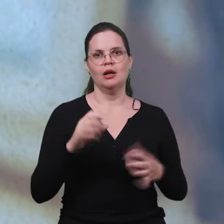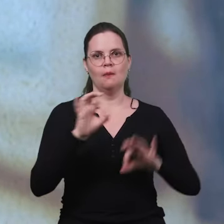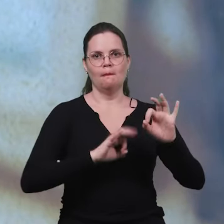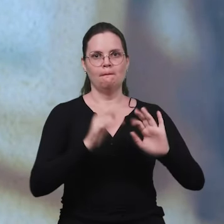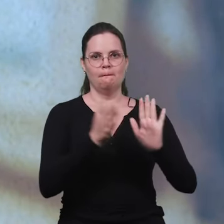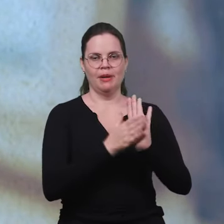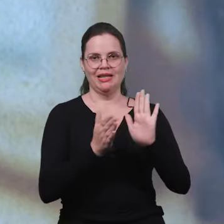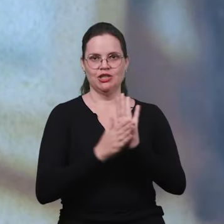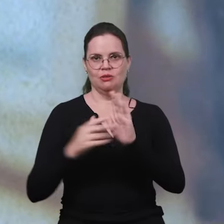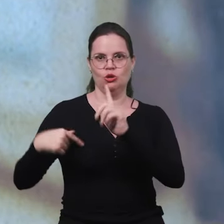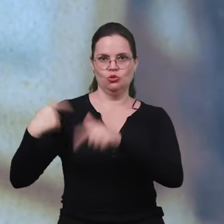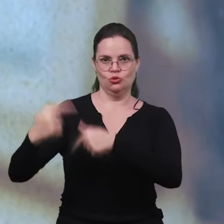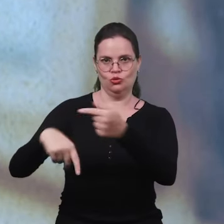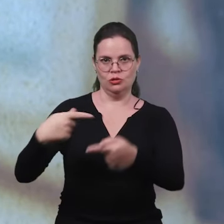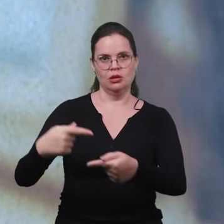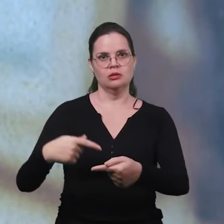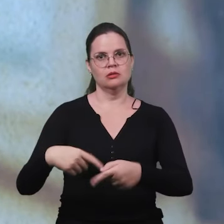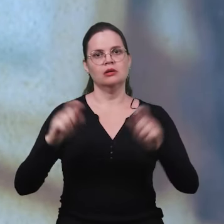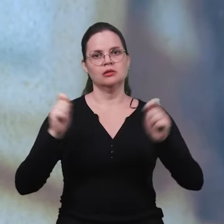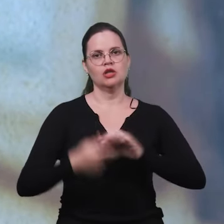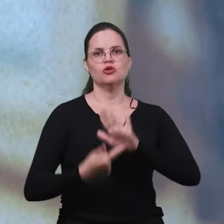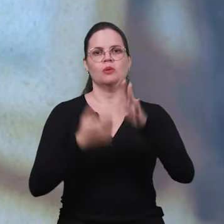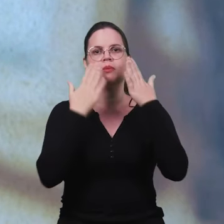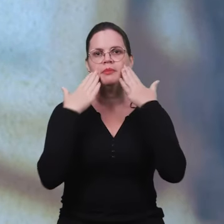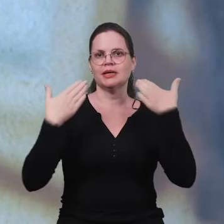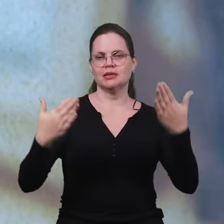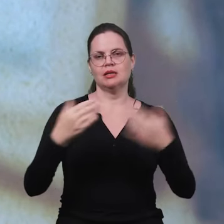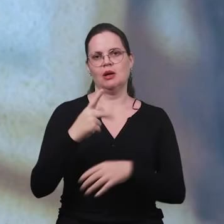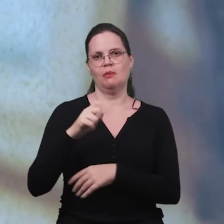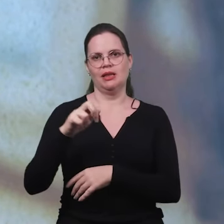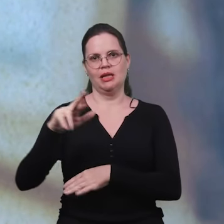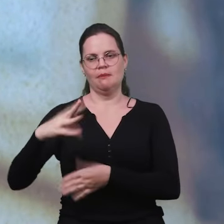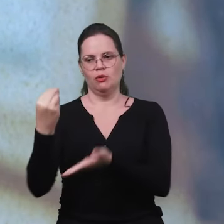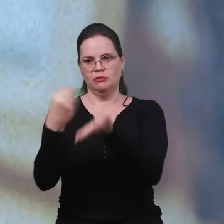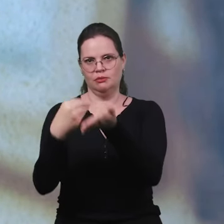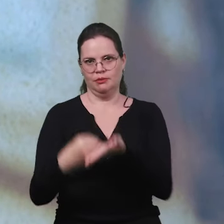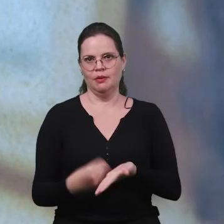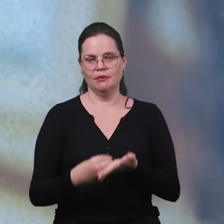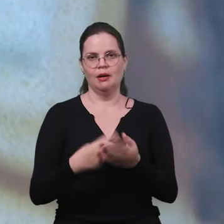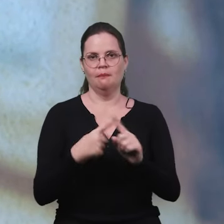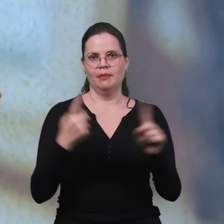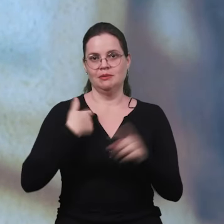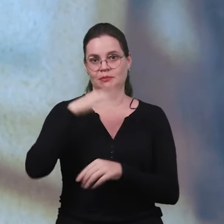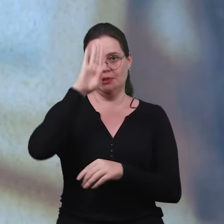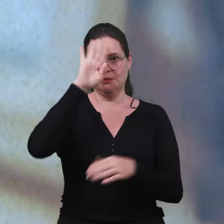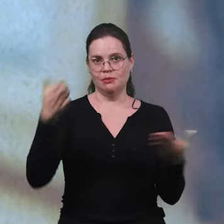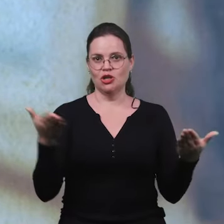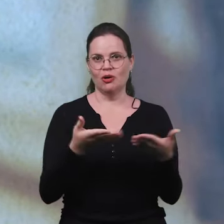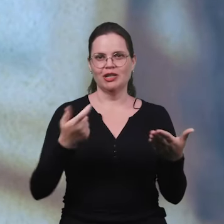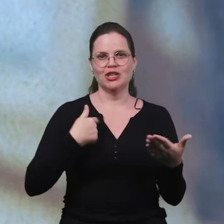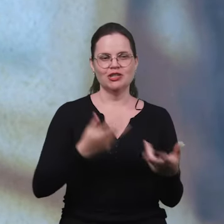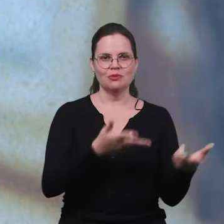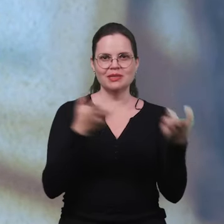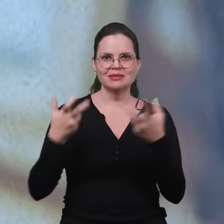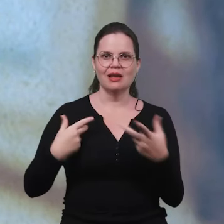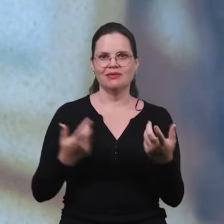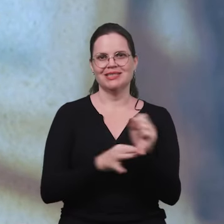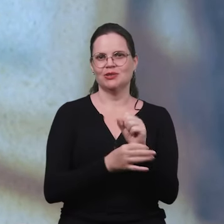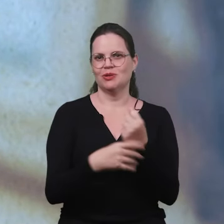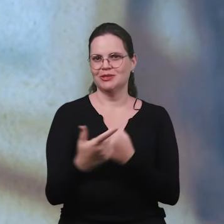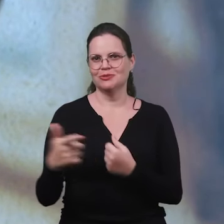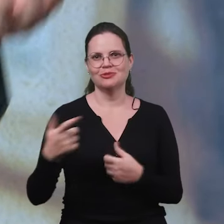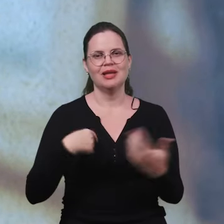planejamento sucessório para poder preservar o patrimônio, né, das pessoas, sobretudo diante desse cenário que nós estamos vivendo, de insegurança, de